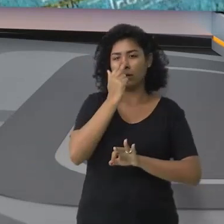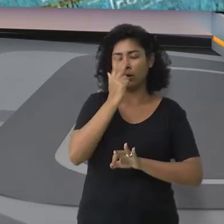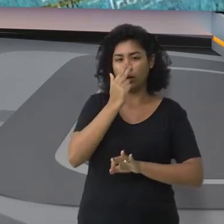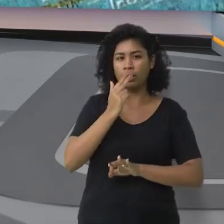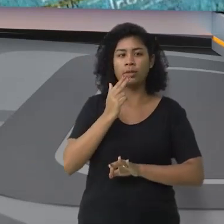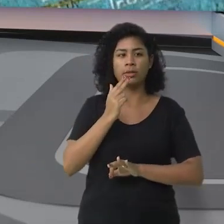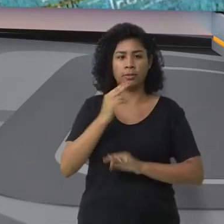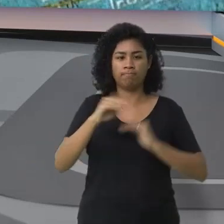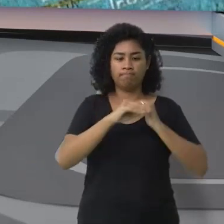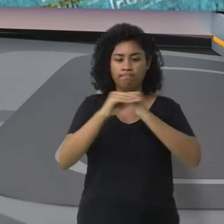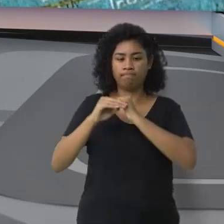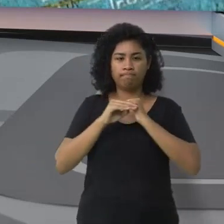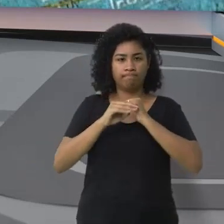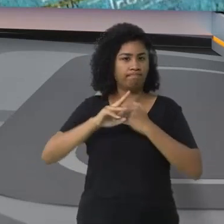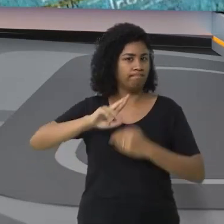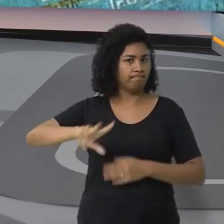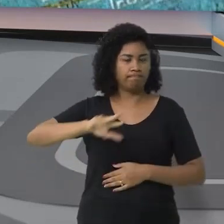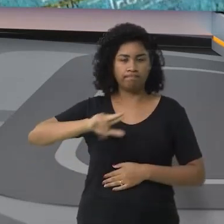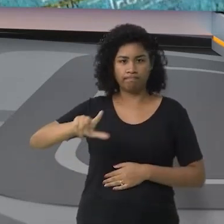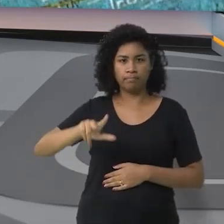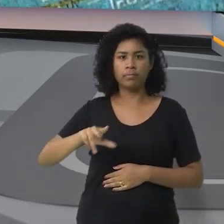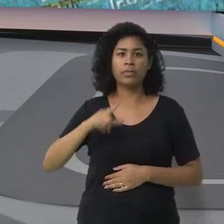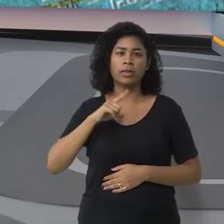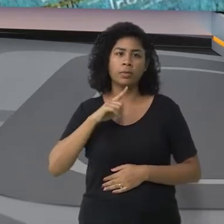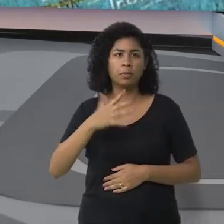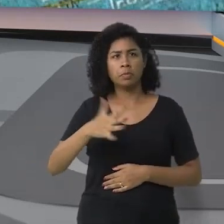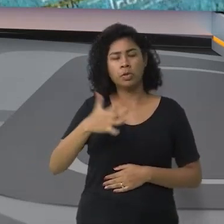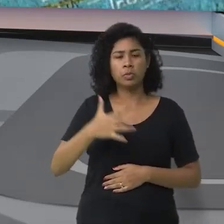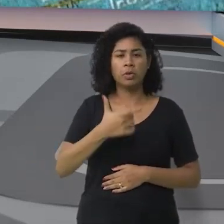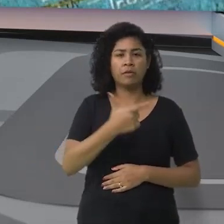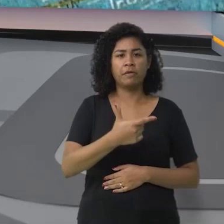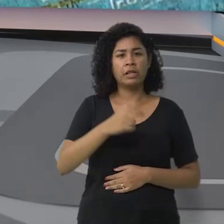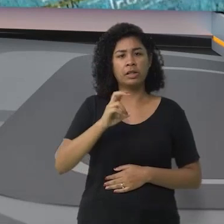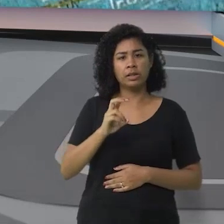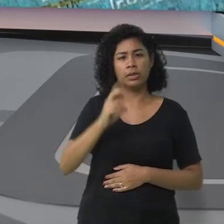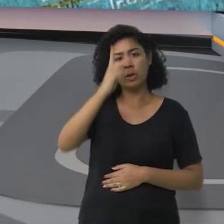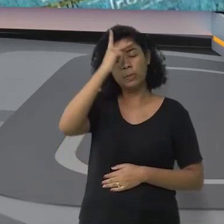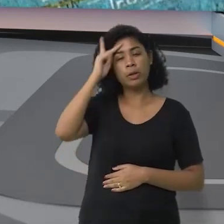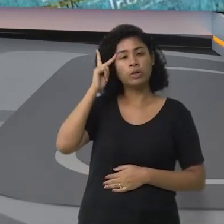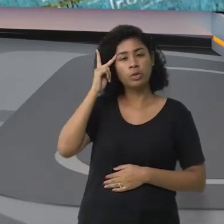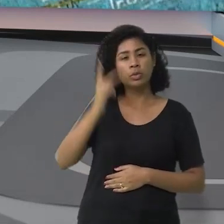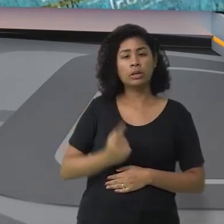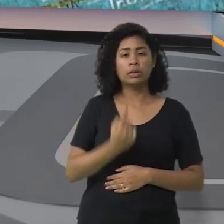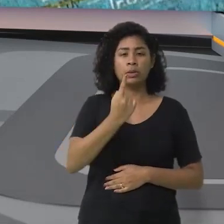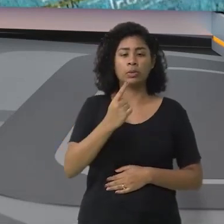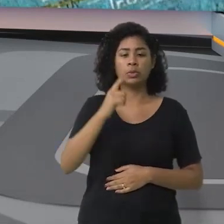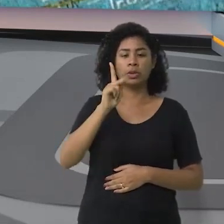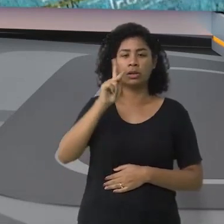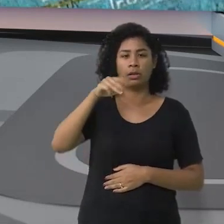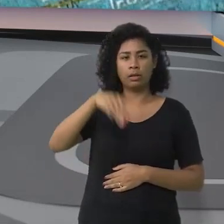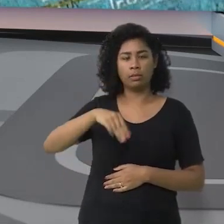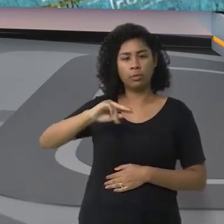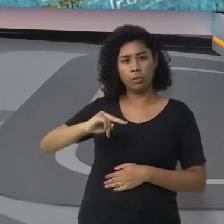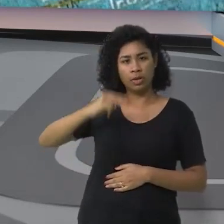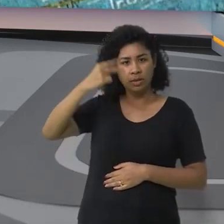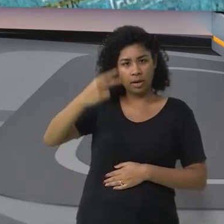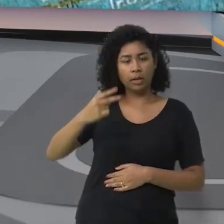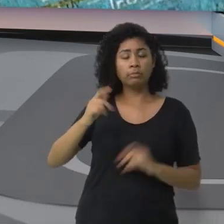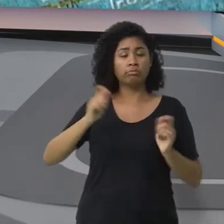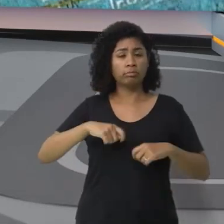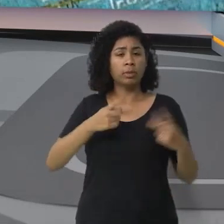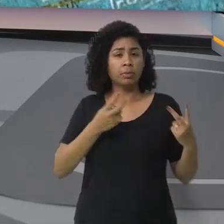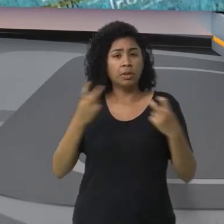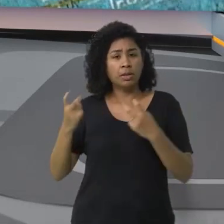em torno atualmente aí em 25 pessoas por quilômetro quadrados, a gente vai verificar também como é que